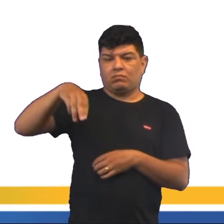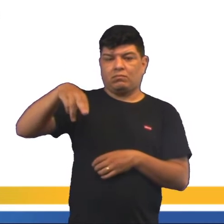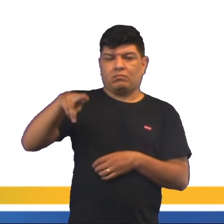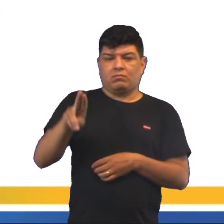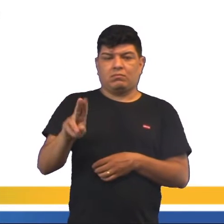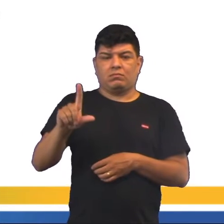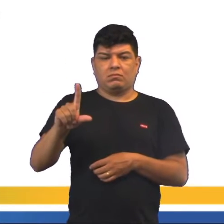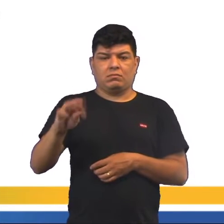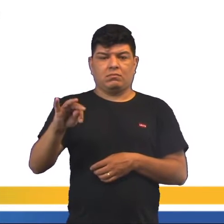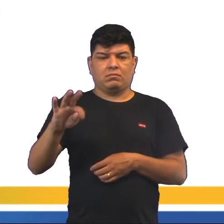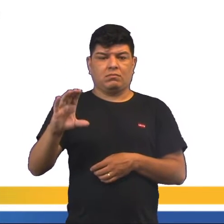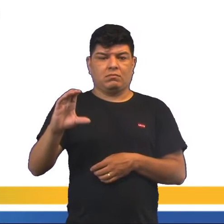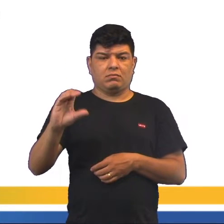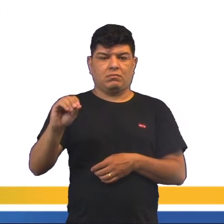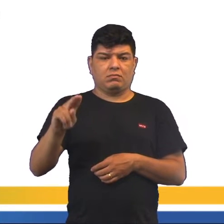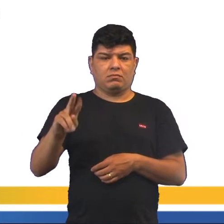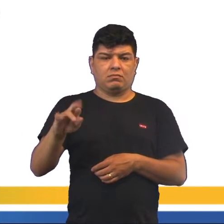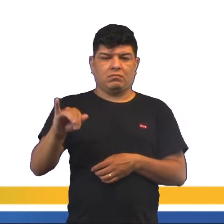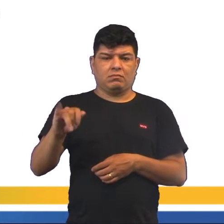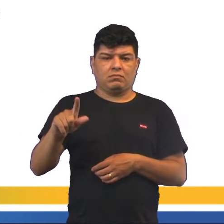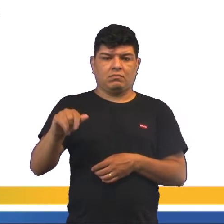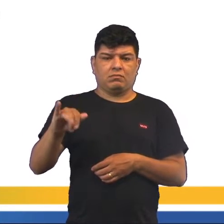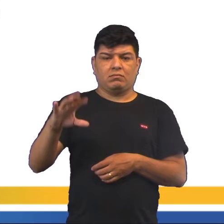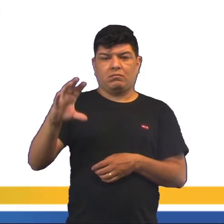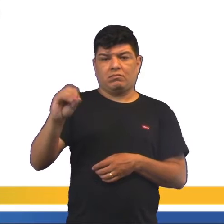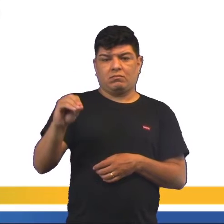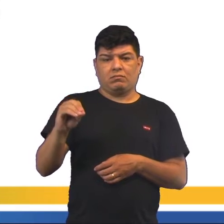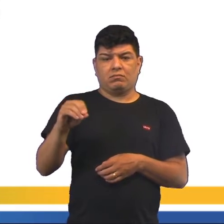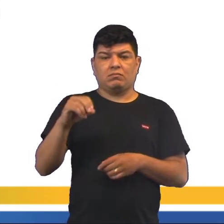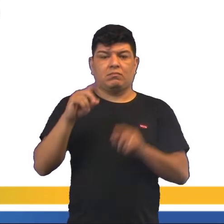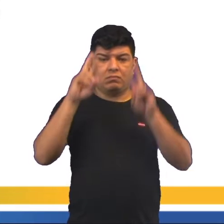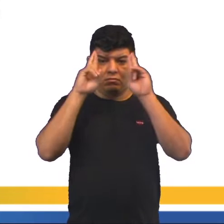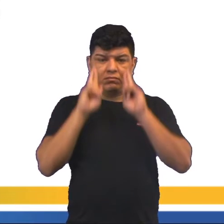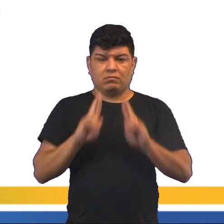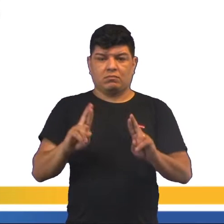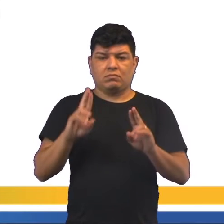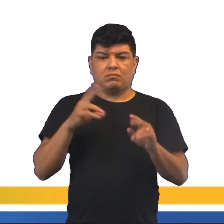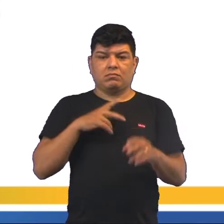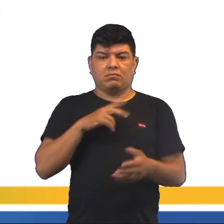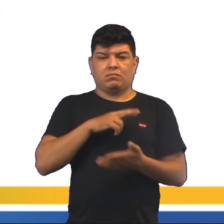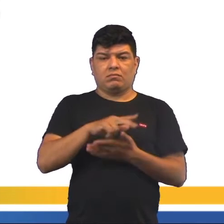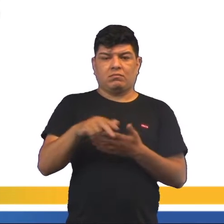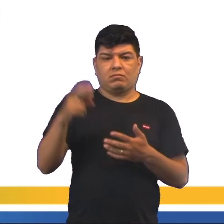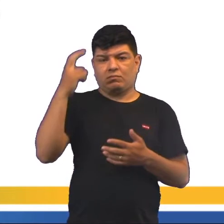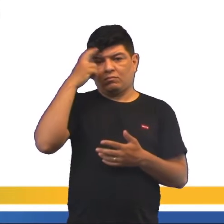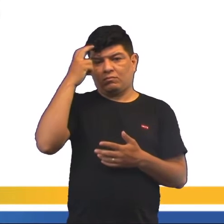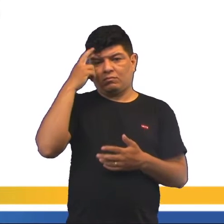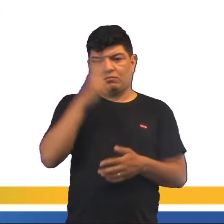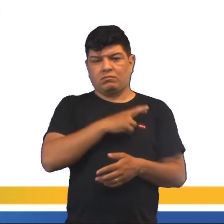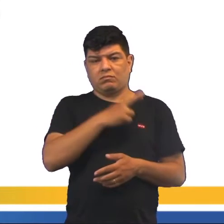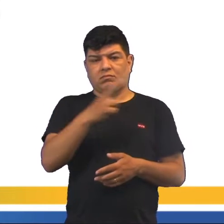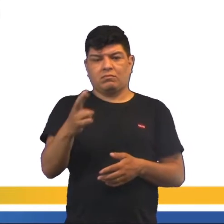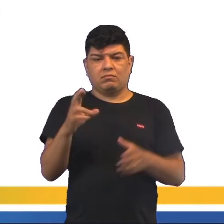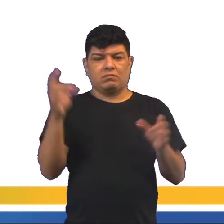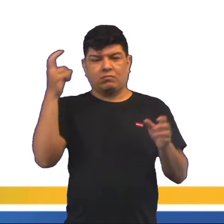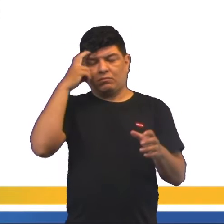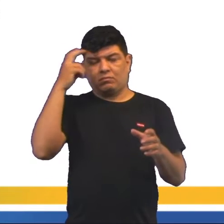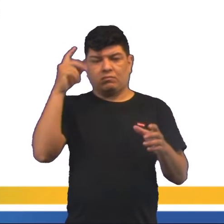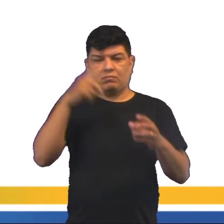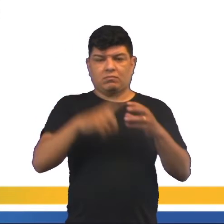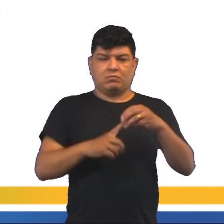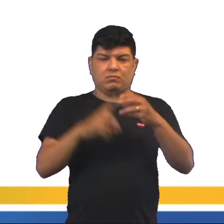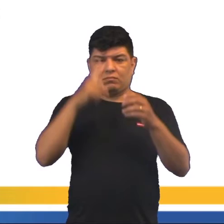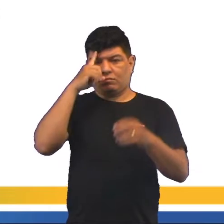da diversidade cultural como positiva. Multiculturalismo diz respeito à existência de muitas culturas numa